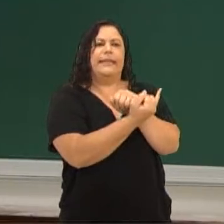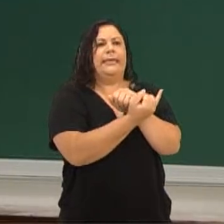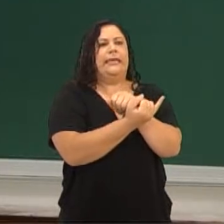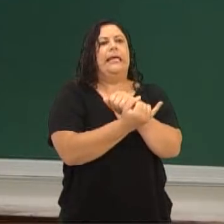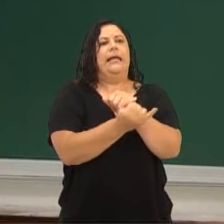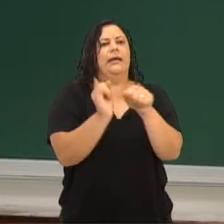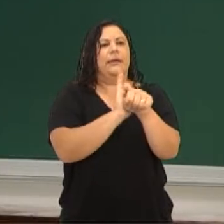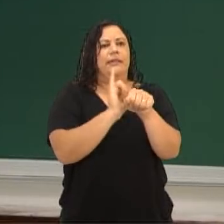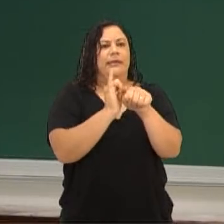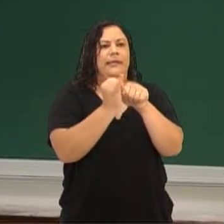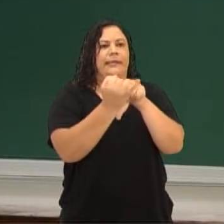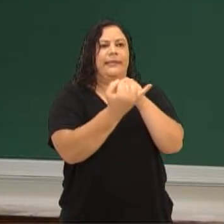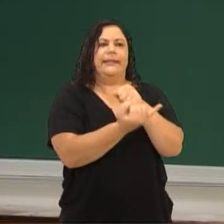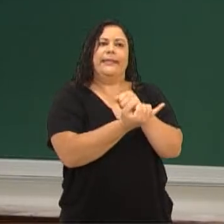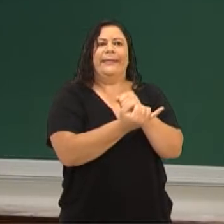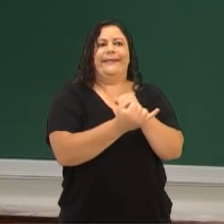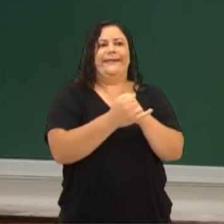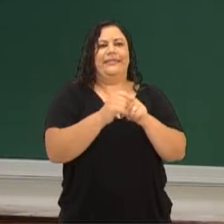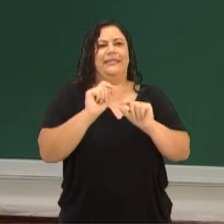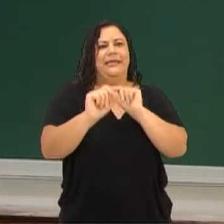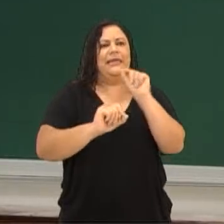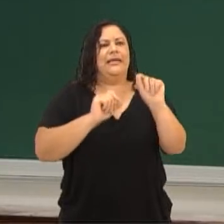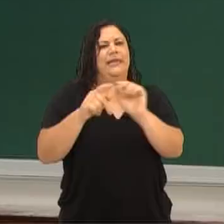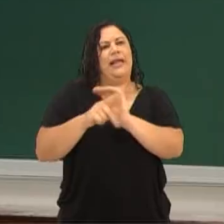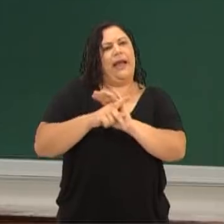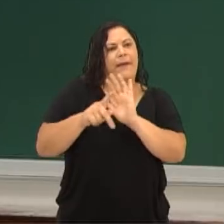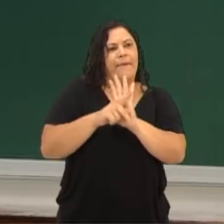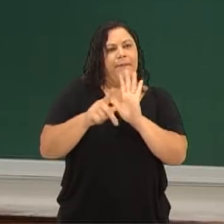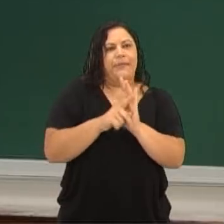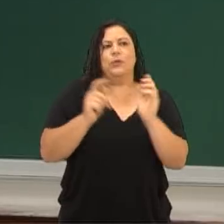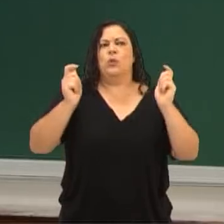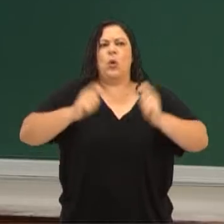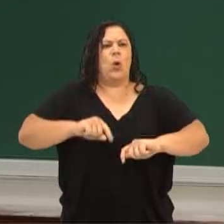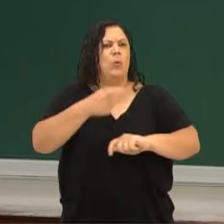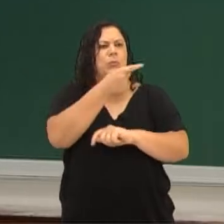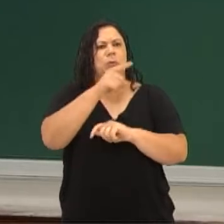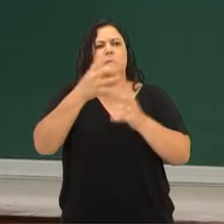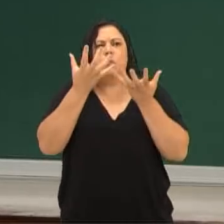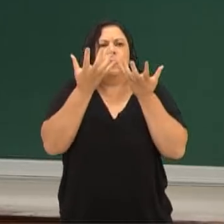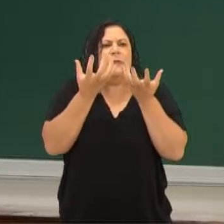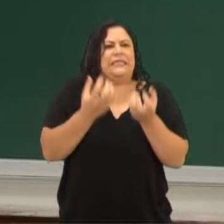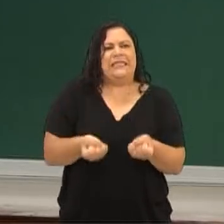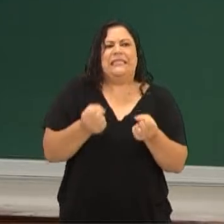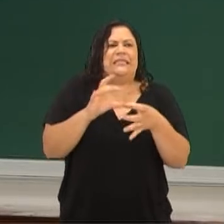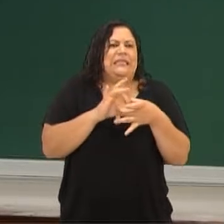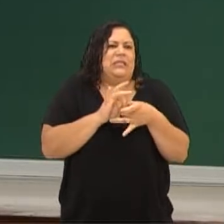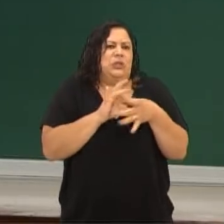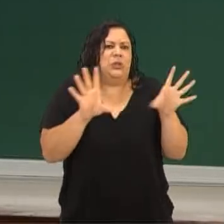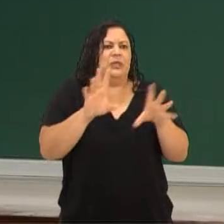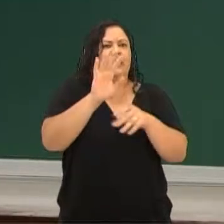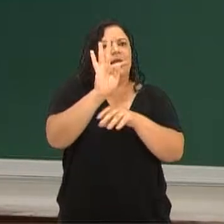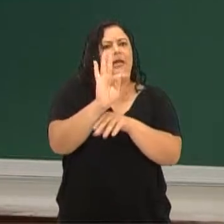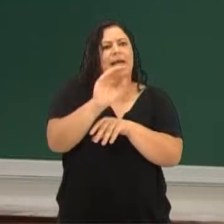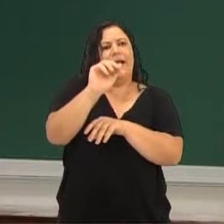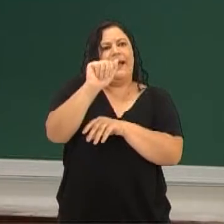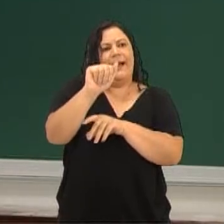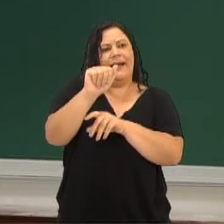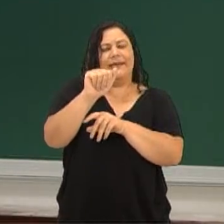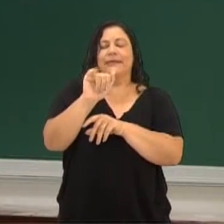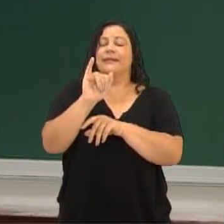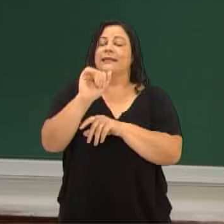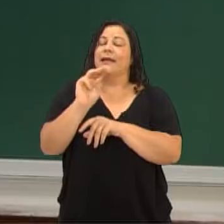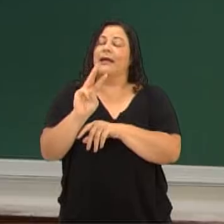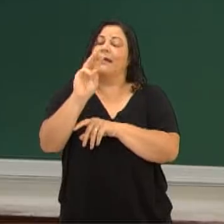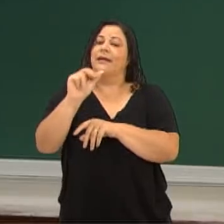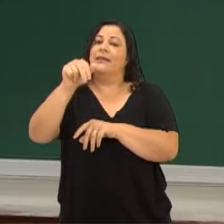a China não admite que aquele território seja independente. Eles querem que Taiwan, né, volte a pertencer ao território chinês, e